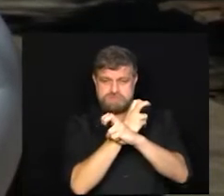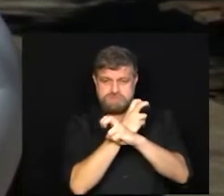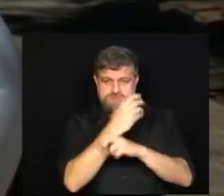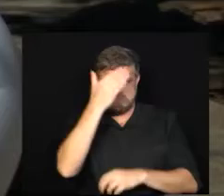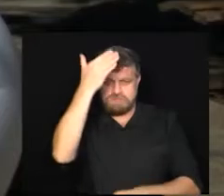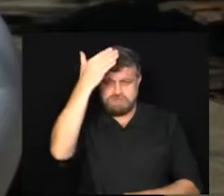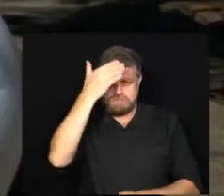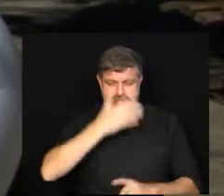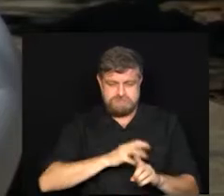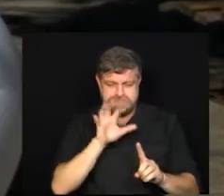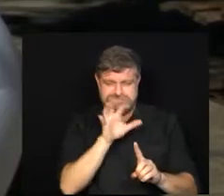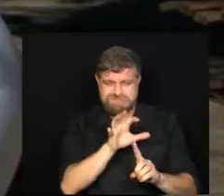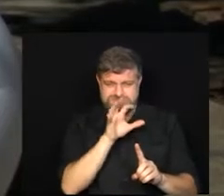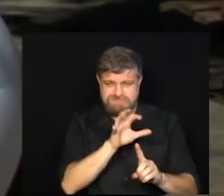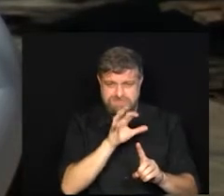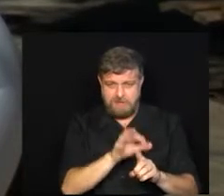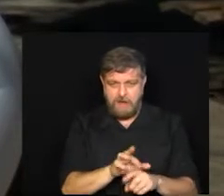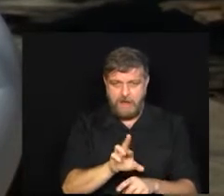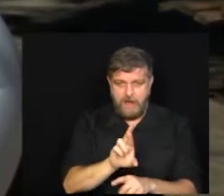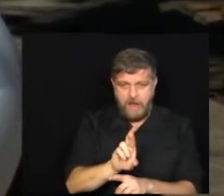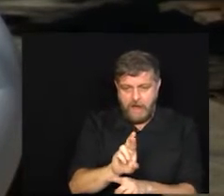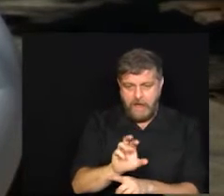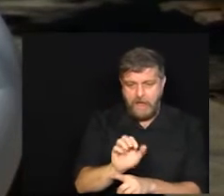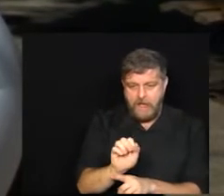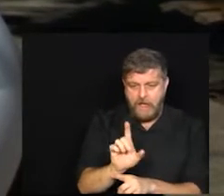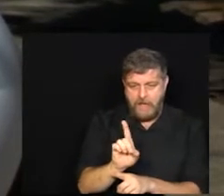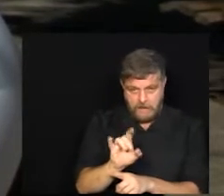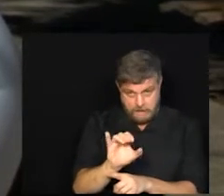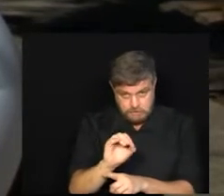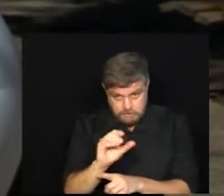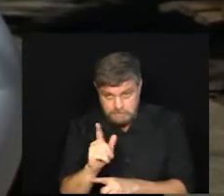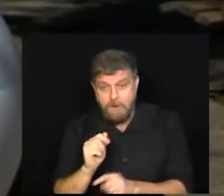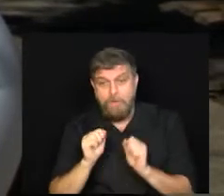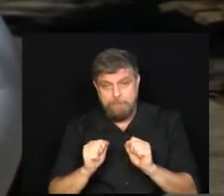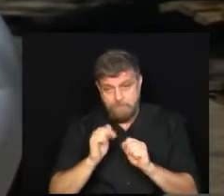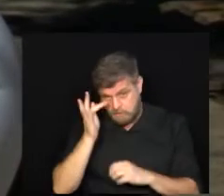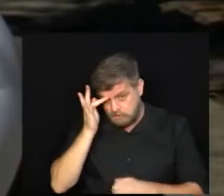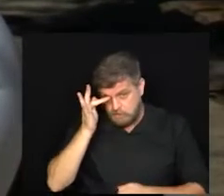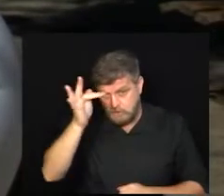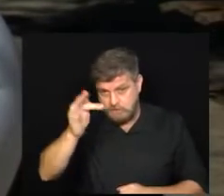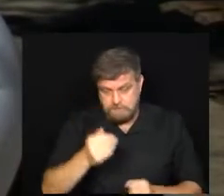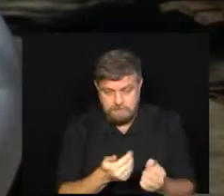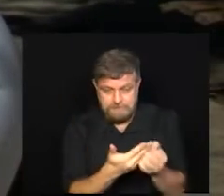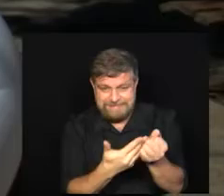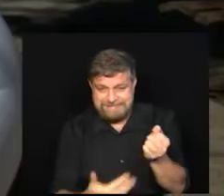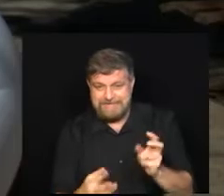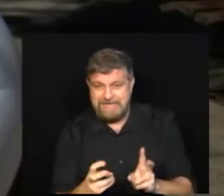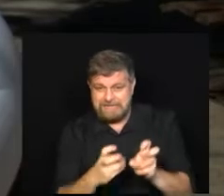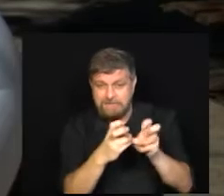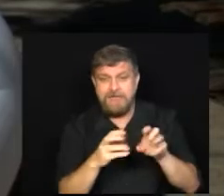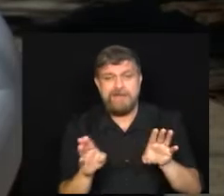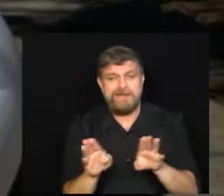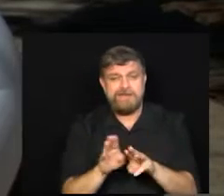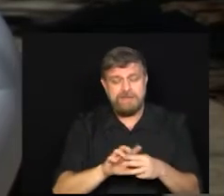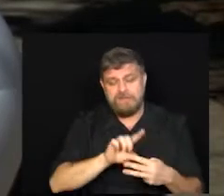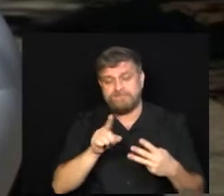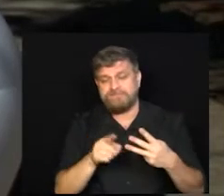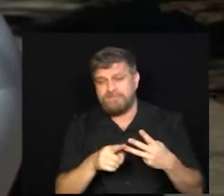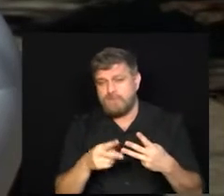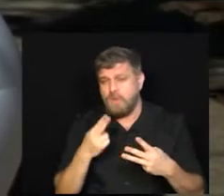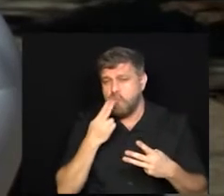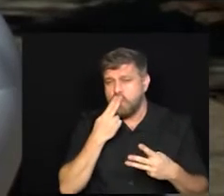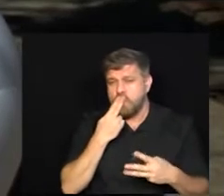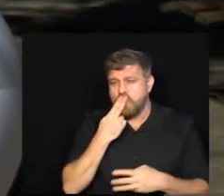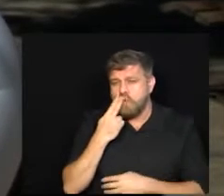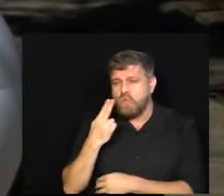feitas radioterapia, ou podem ser acometidas por leucemias no futuro. E também o tabagismo. O tabagismo, como um grande fator